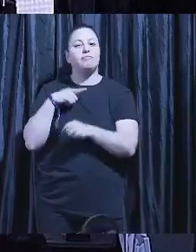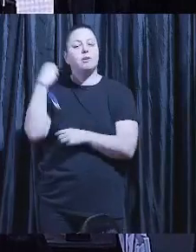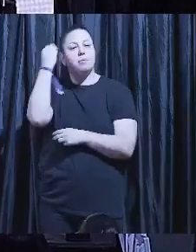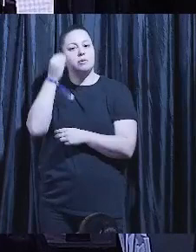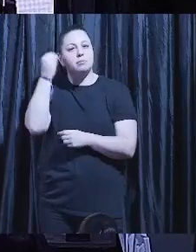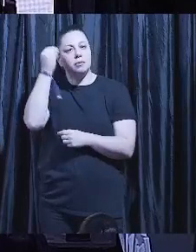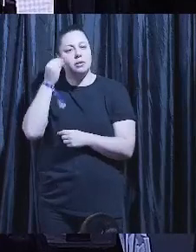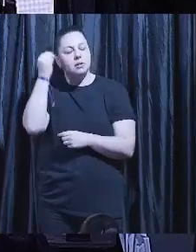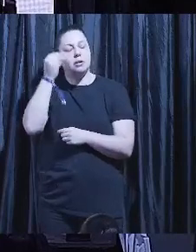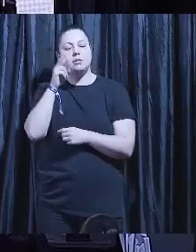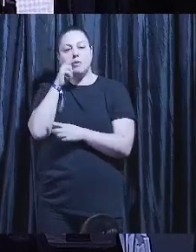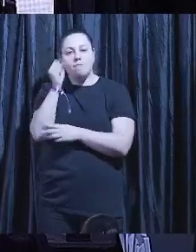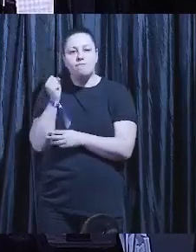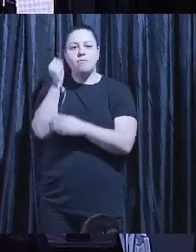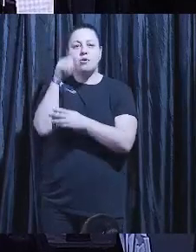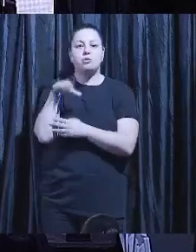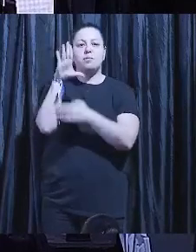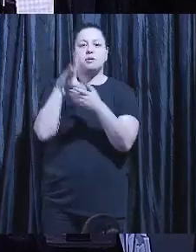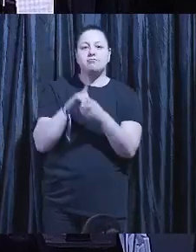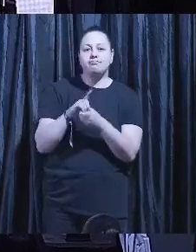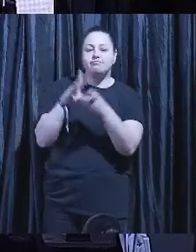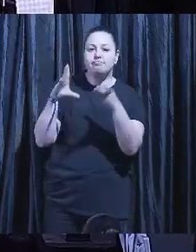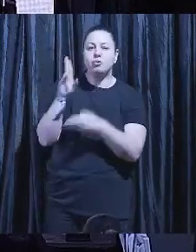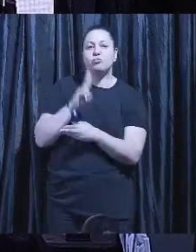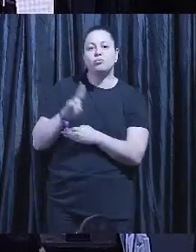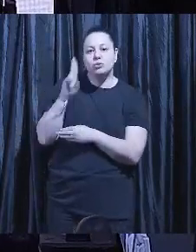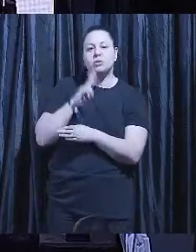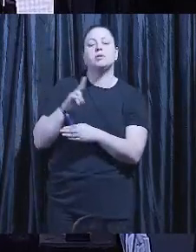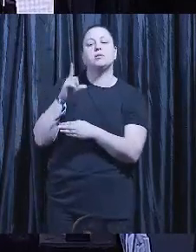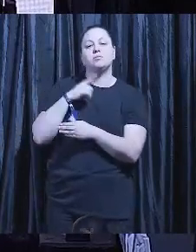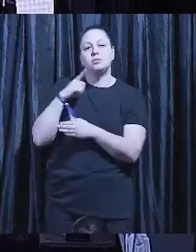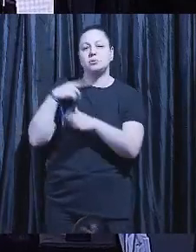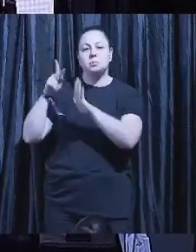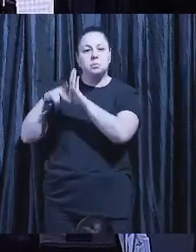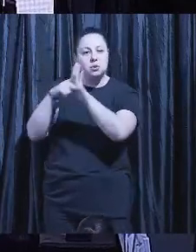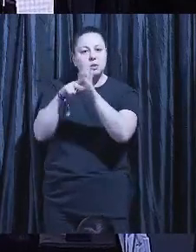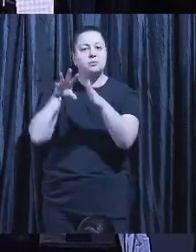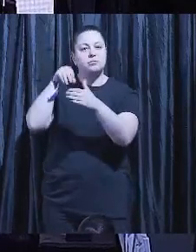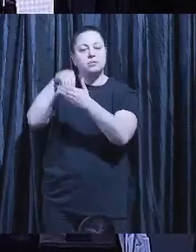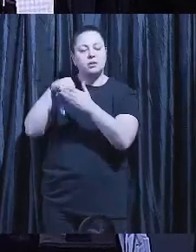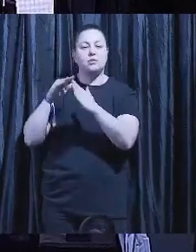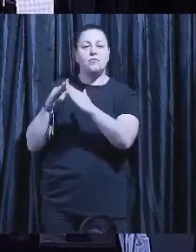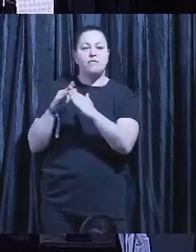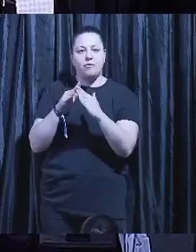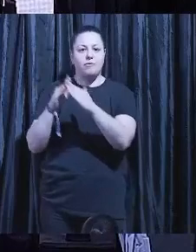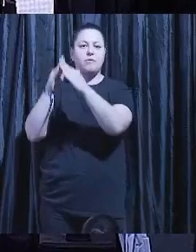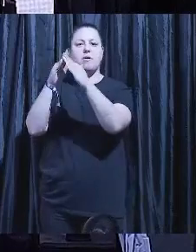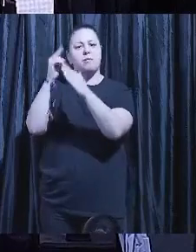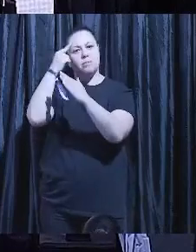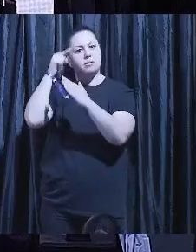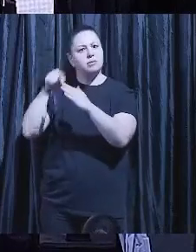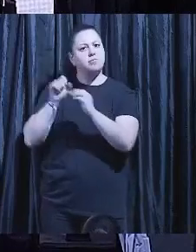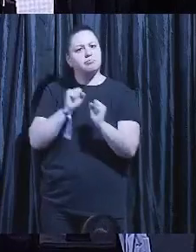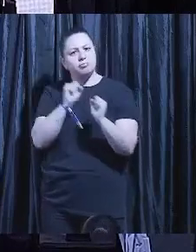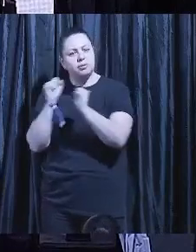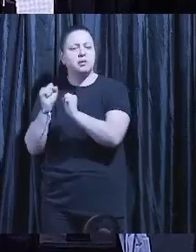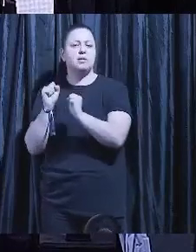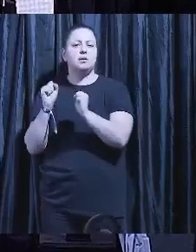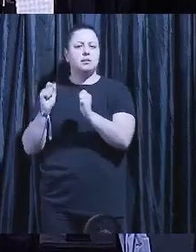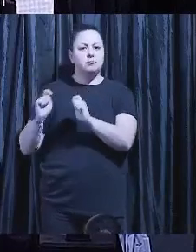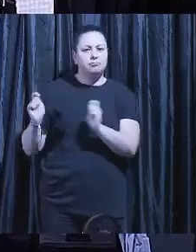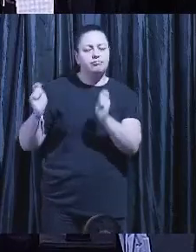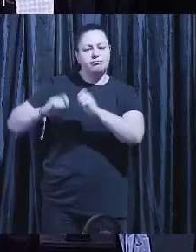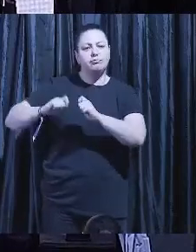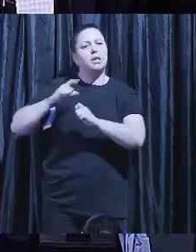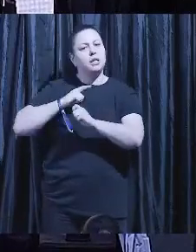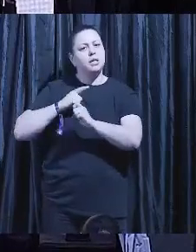fortaleça a democracia a partir das afirmações das favelas e das periferias como territórios de potência e de direitos,